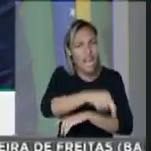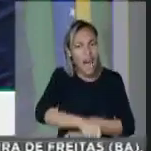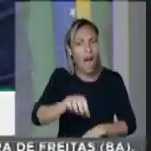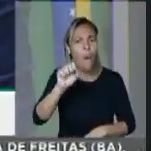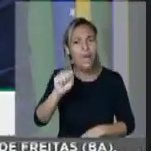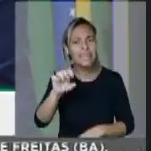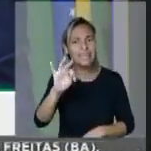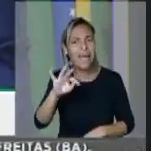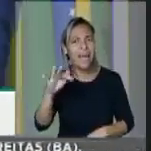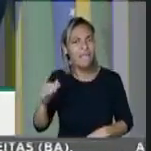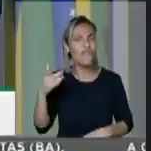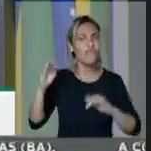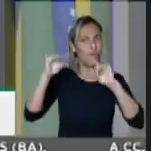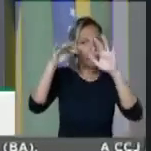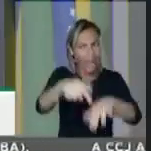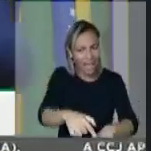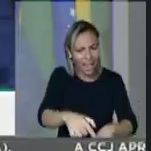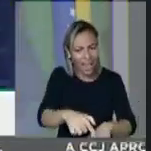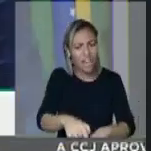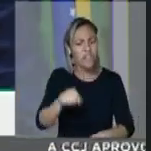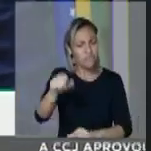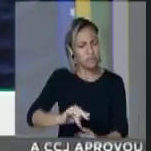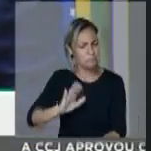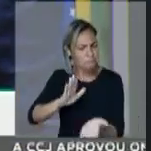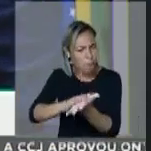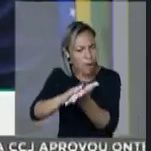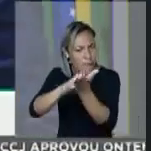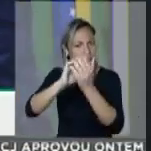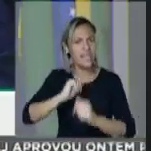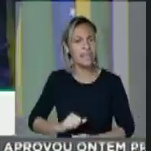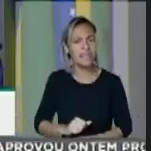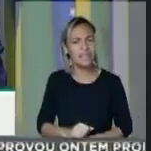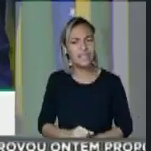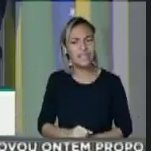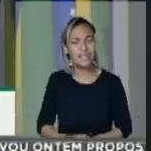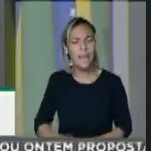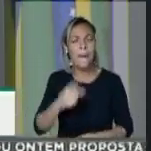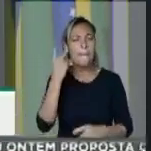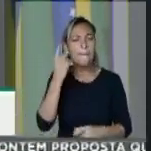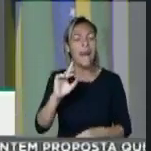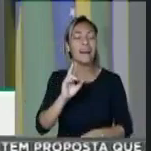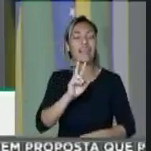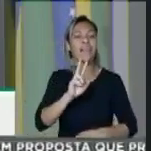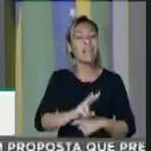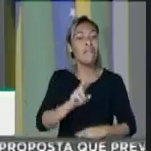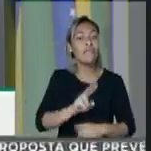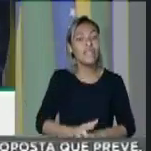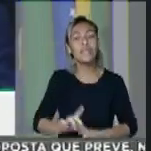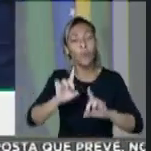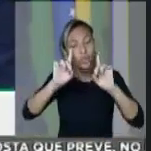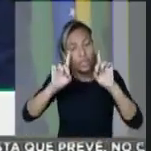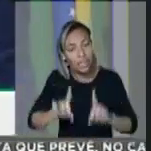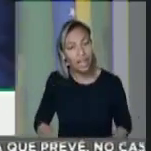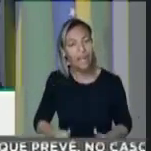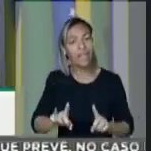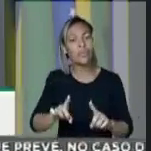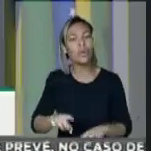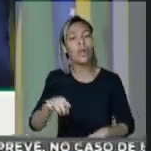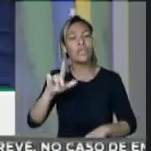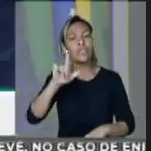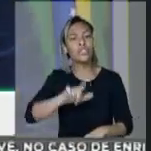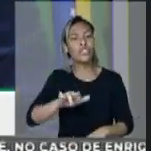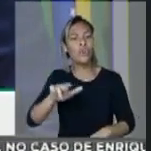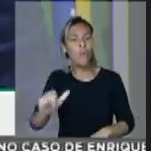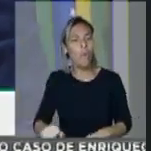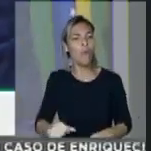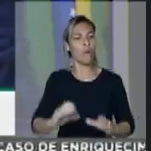Supremo agora e vocês elogiaram, para defender o direito de